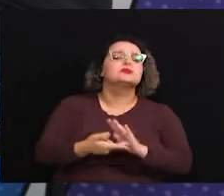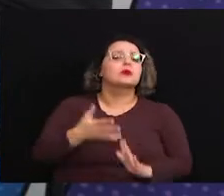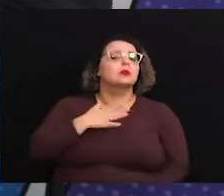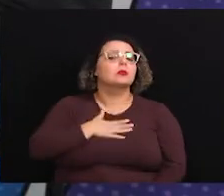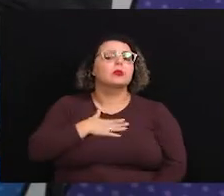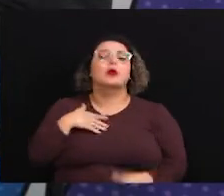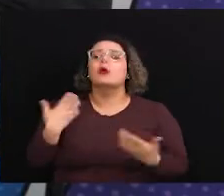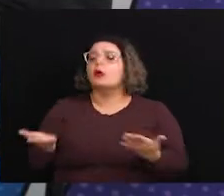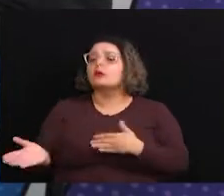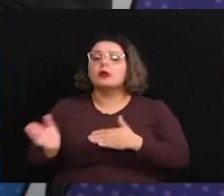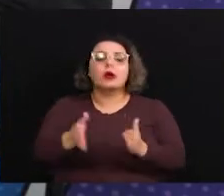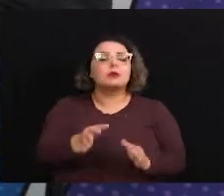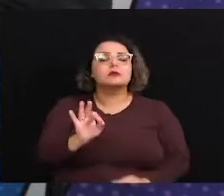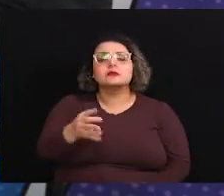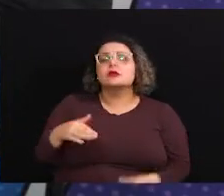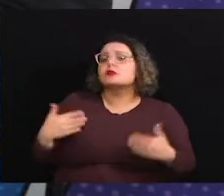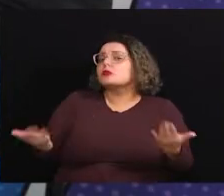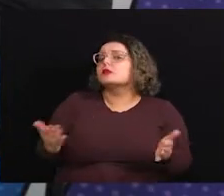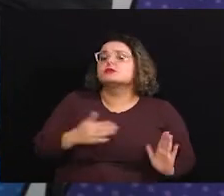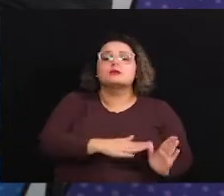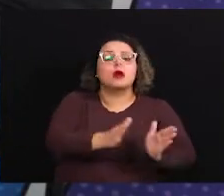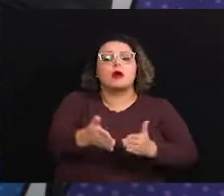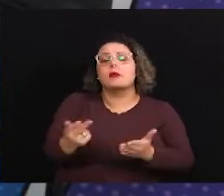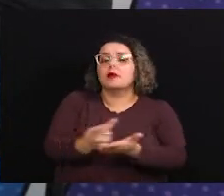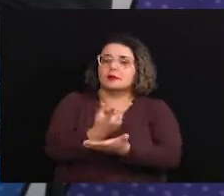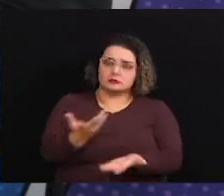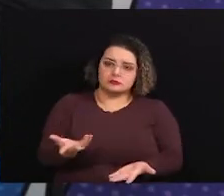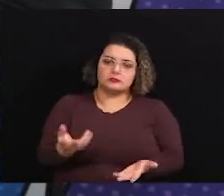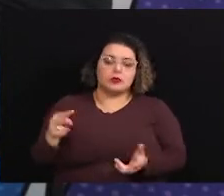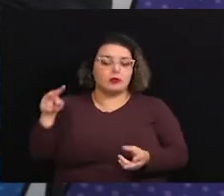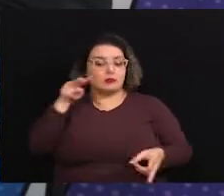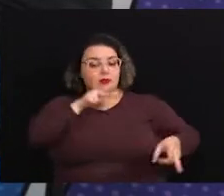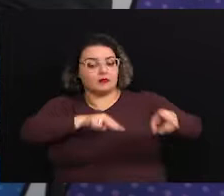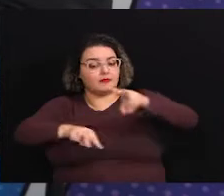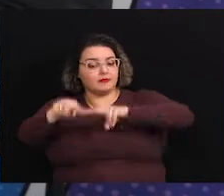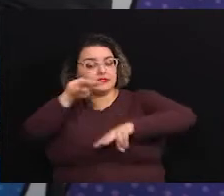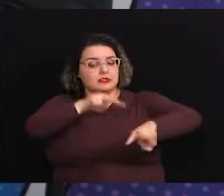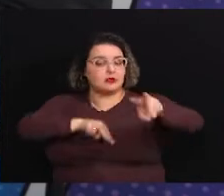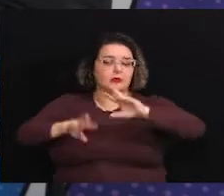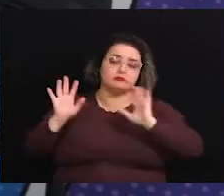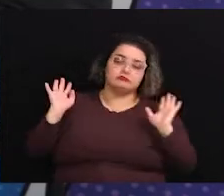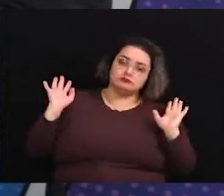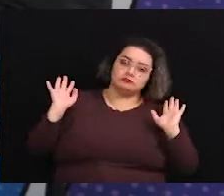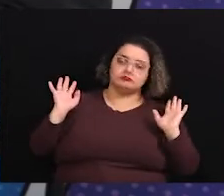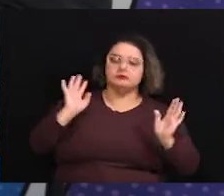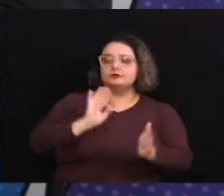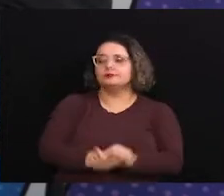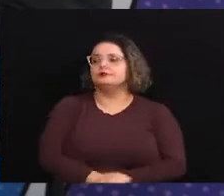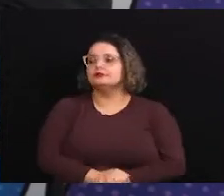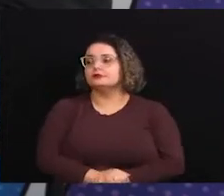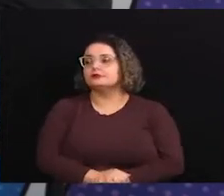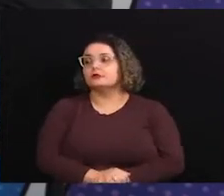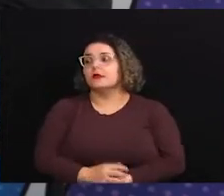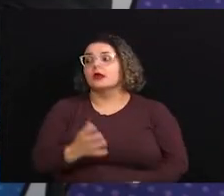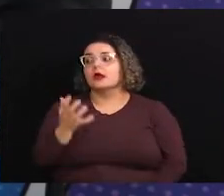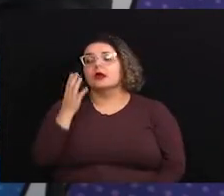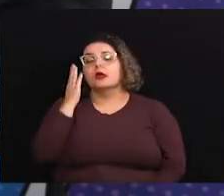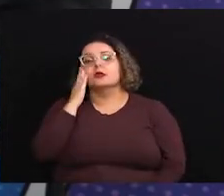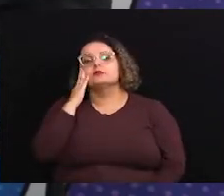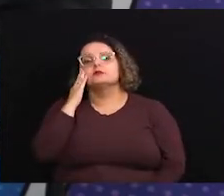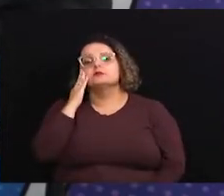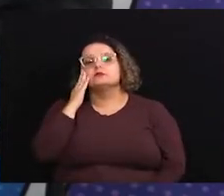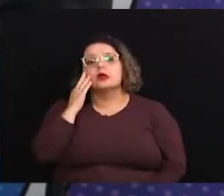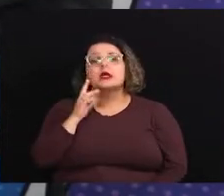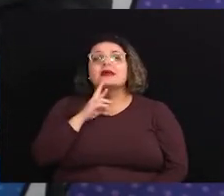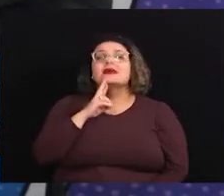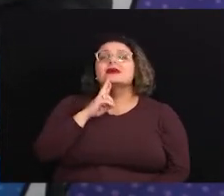tá no caminho certo, qual que tá no caminho errado. Porque, novamente, é uma questão de perspectiva, né? Eu quero saber do retorno